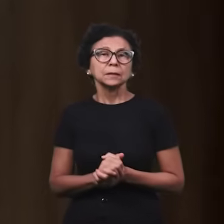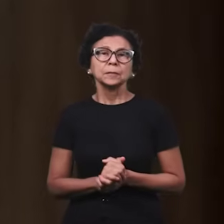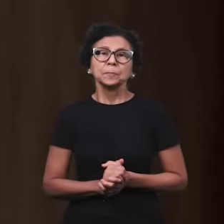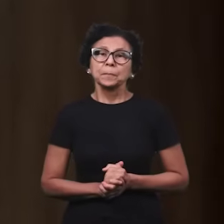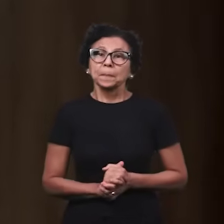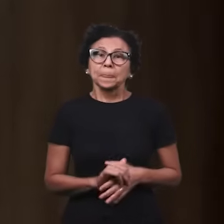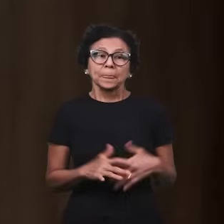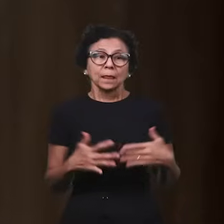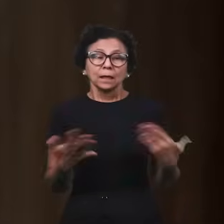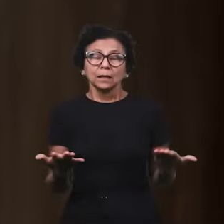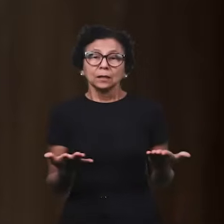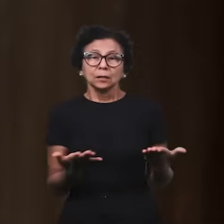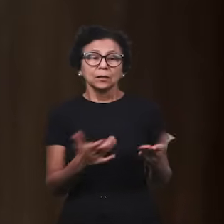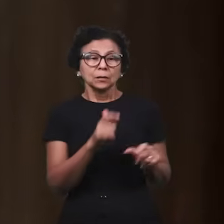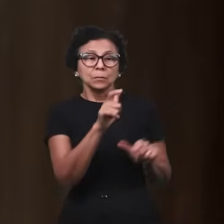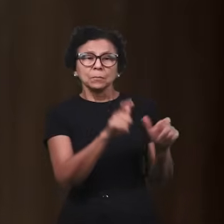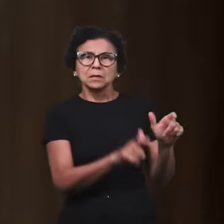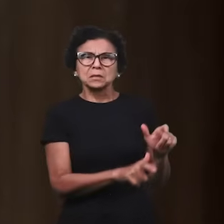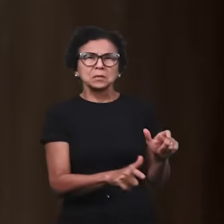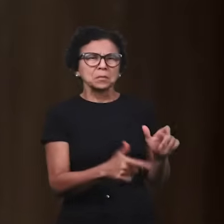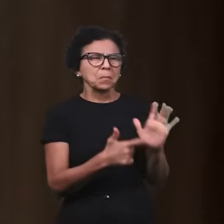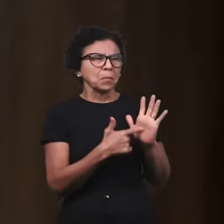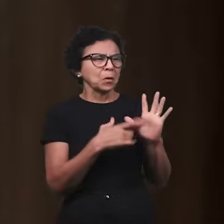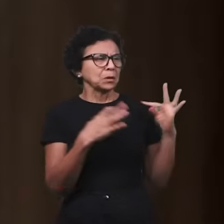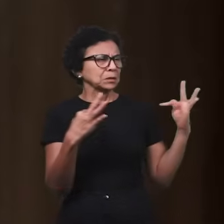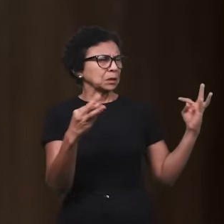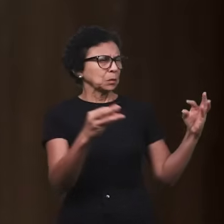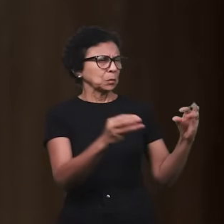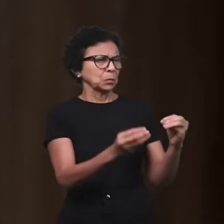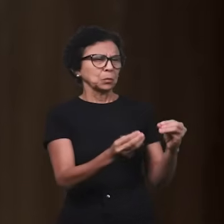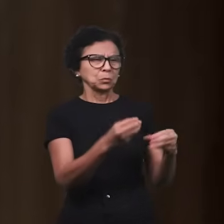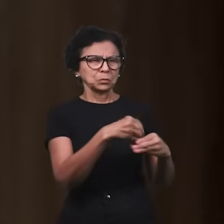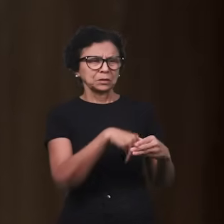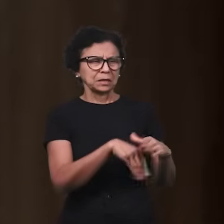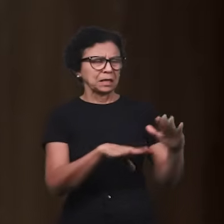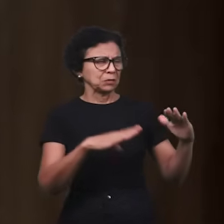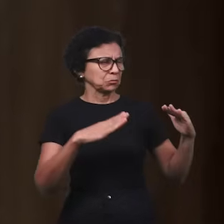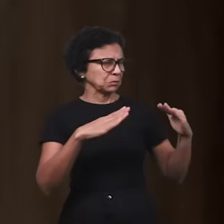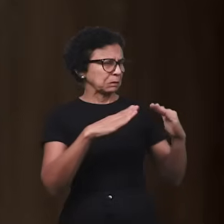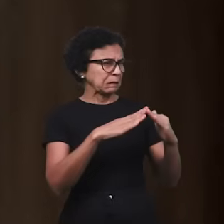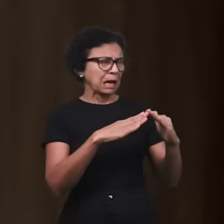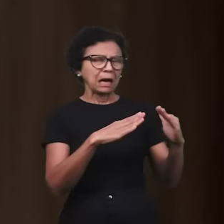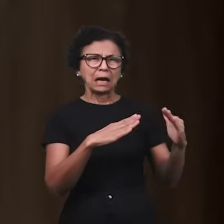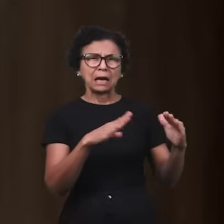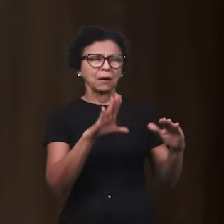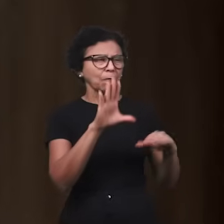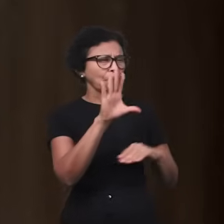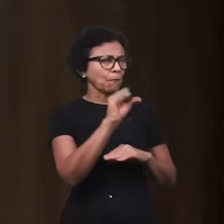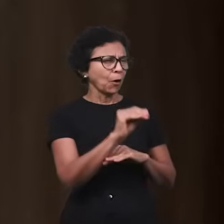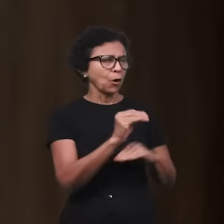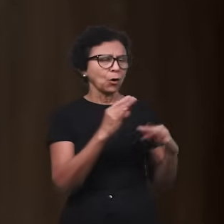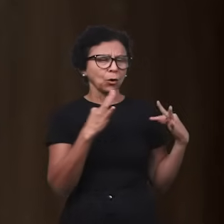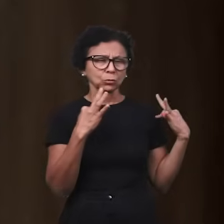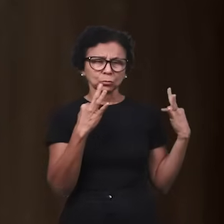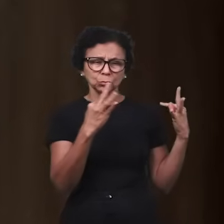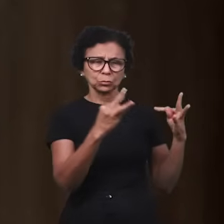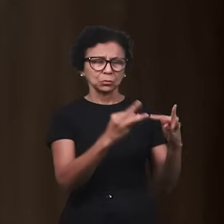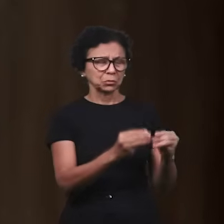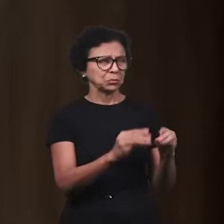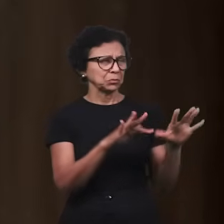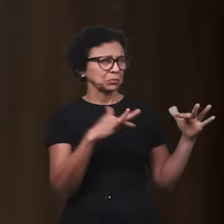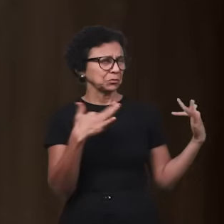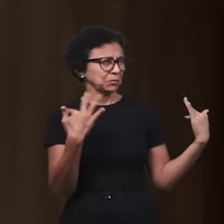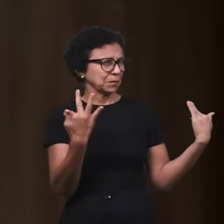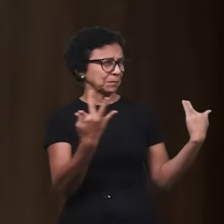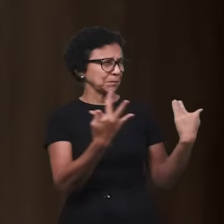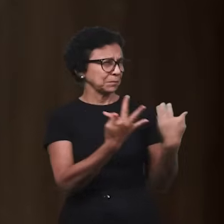as pessoas querem expor o tempo todo a família, o lar, e mostrar ao mundo os seus tesouros de forma,